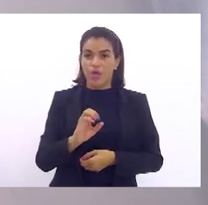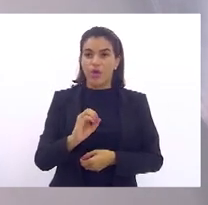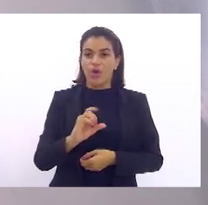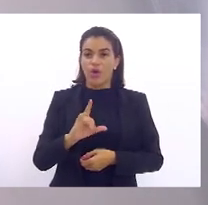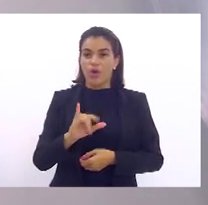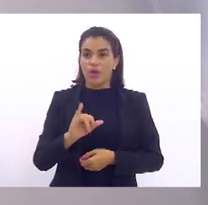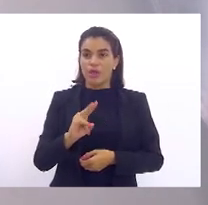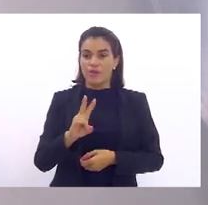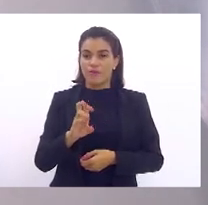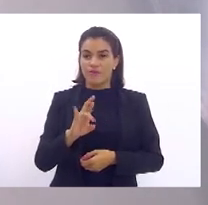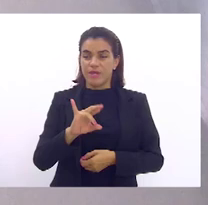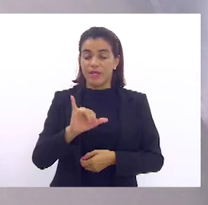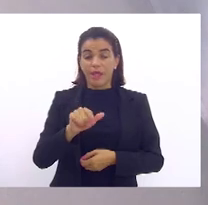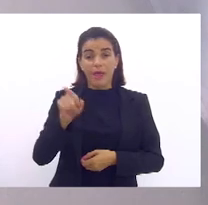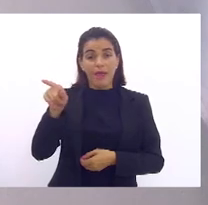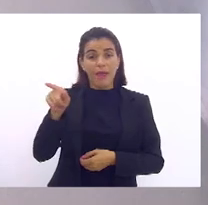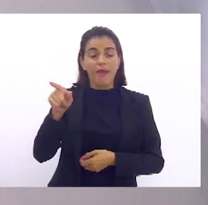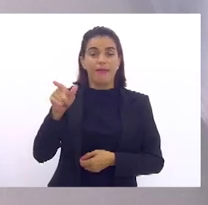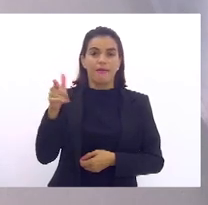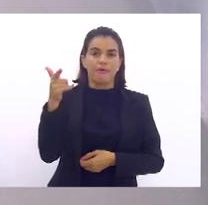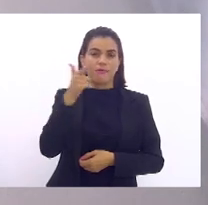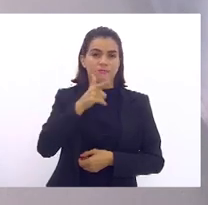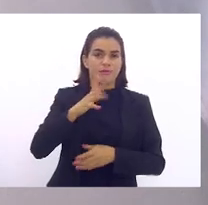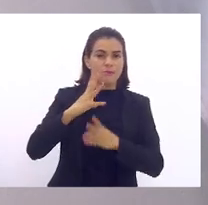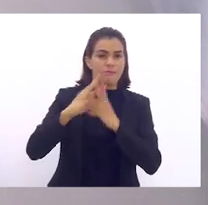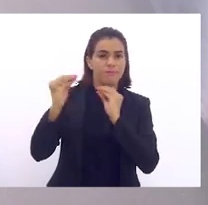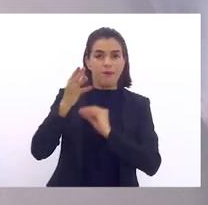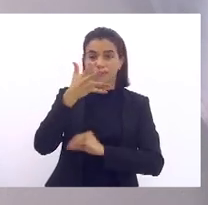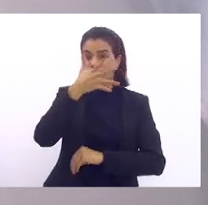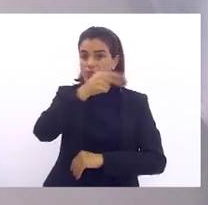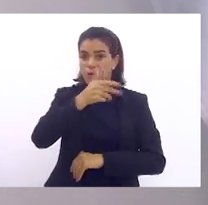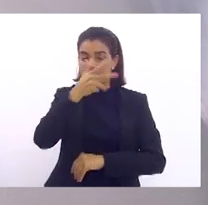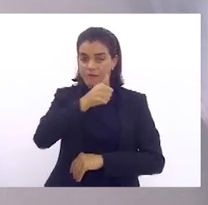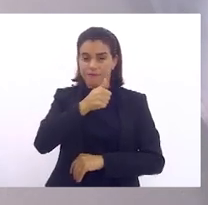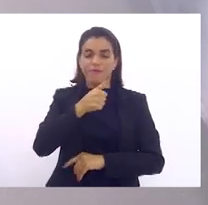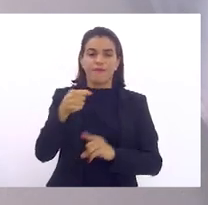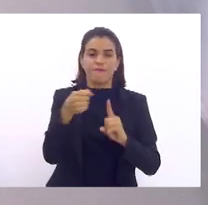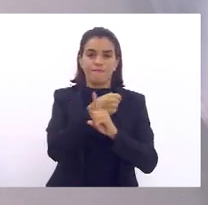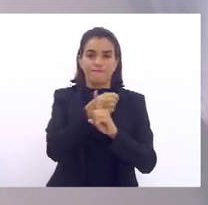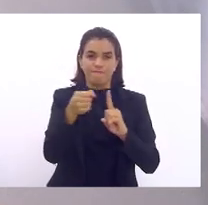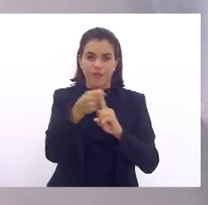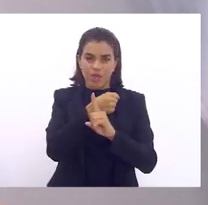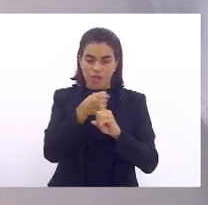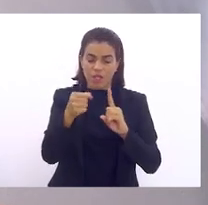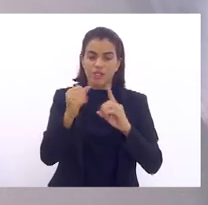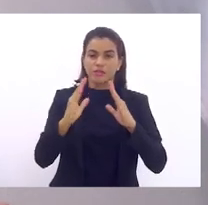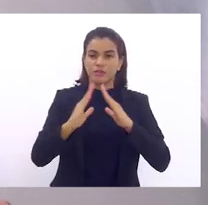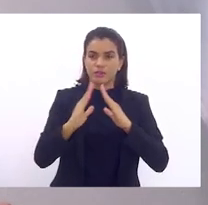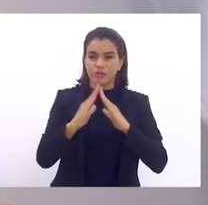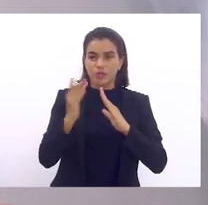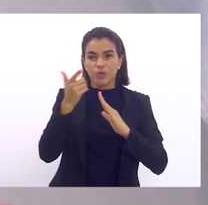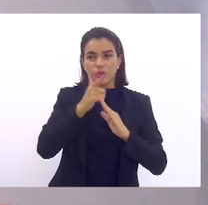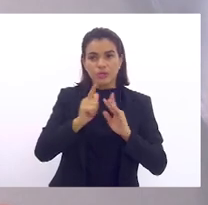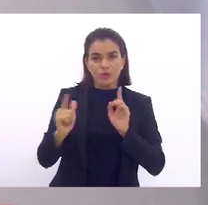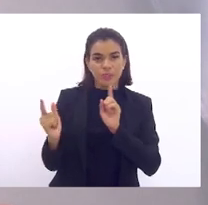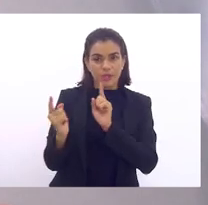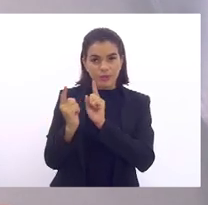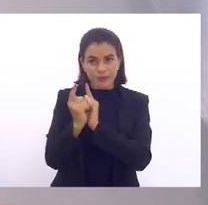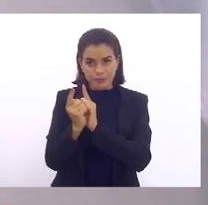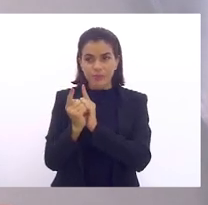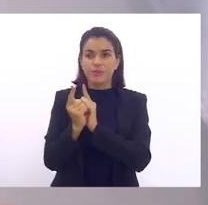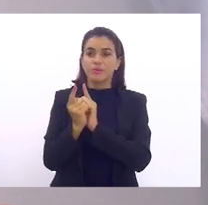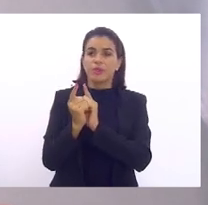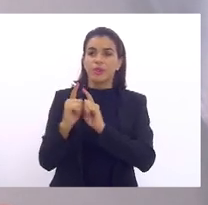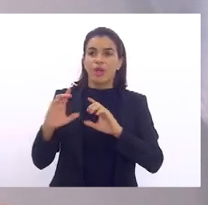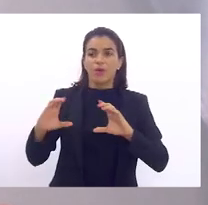eh da violência eh doméstica e que pode aí eh ser atendida pela comissão de defesa dos